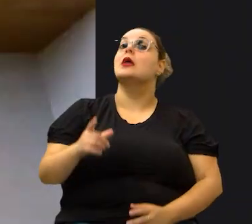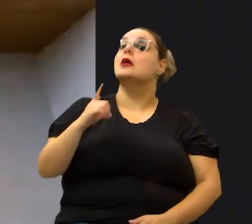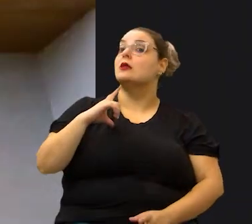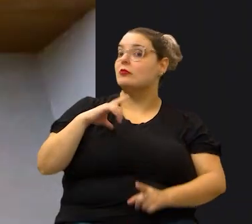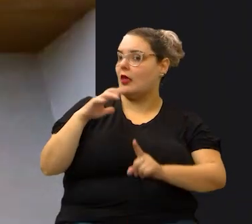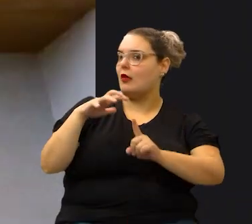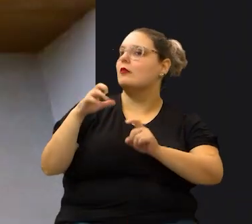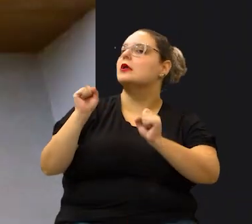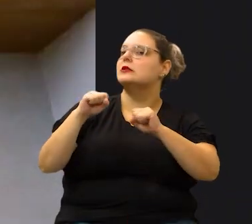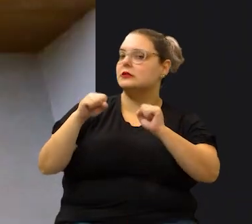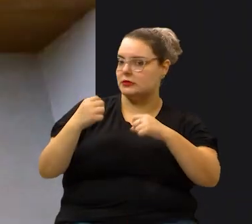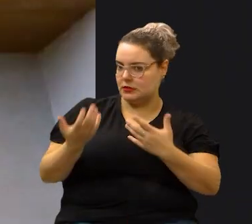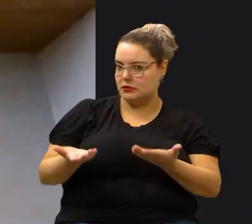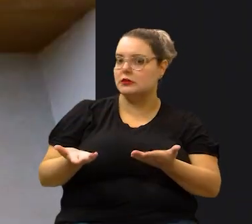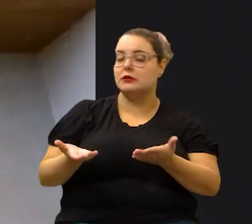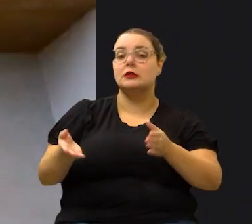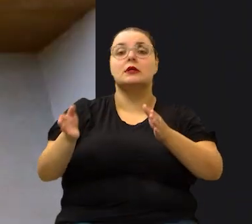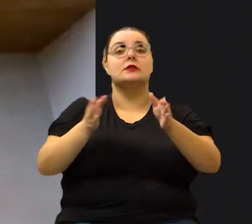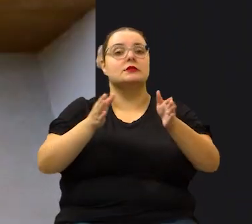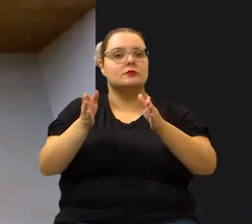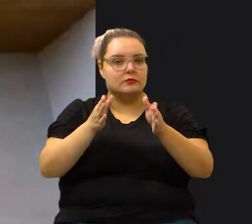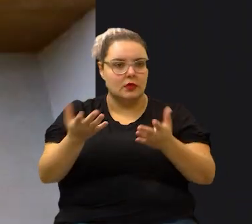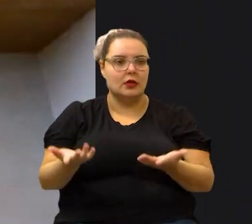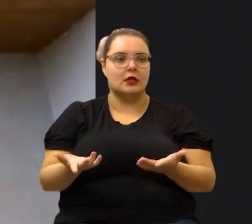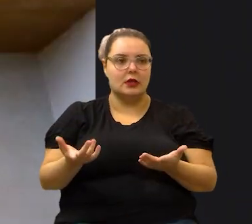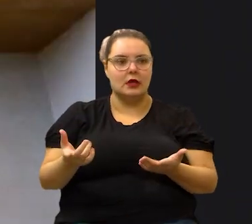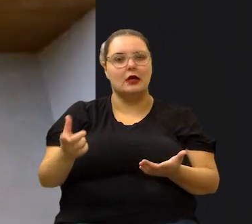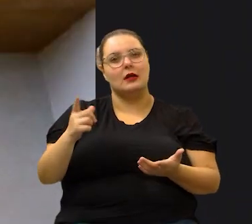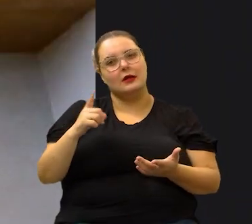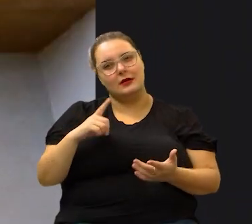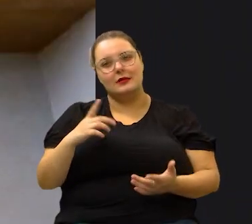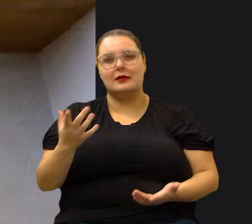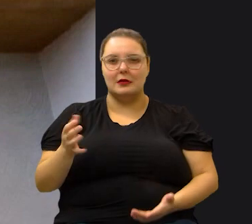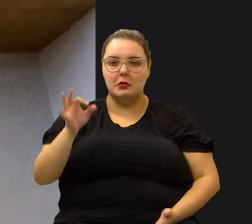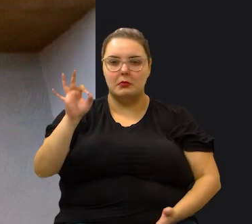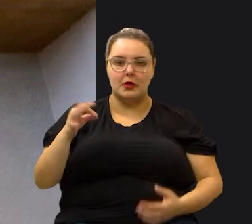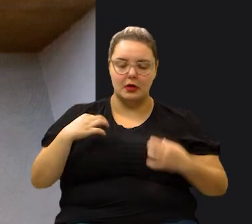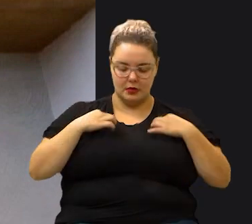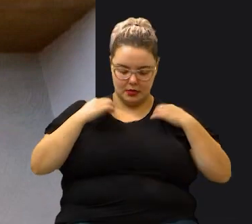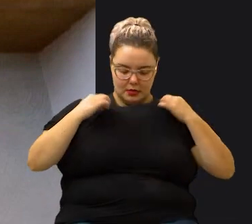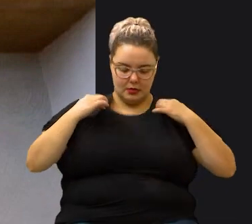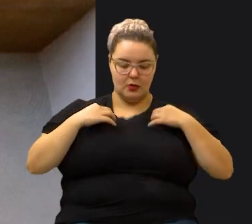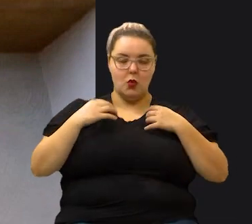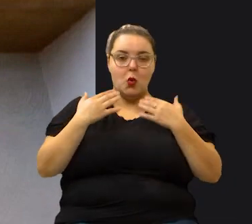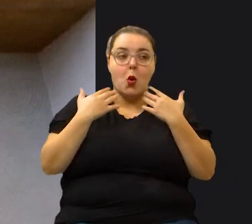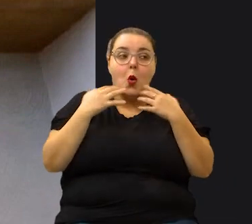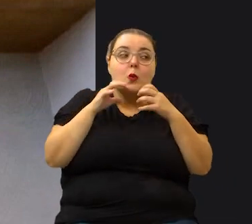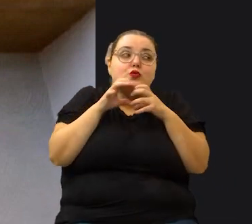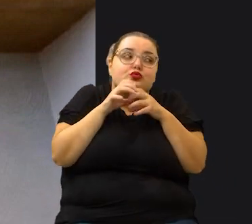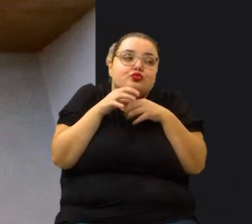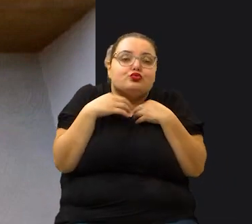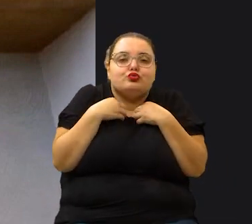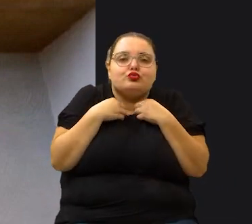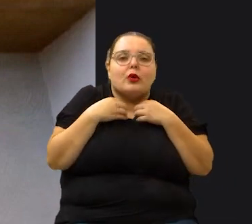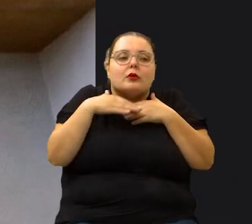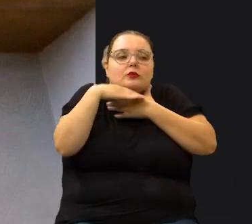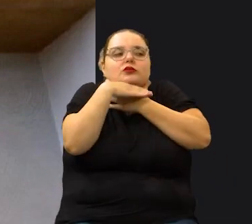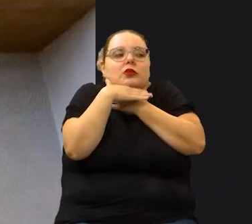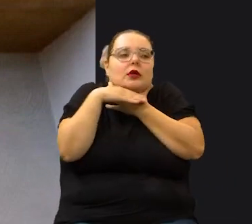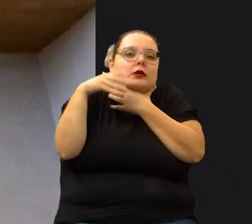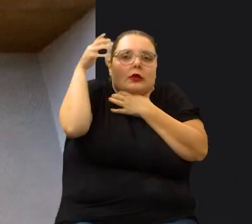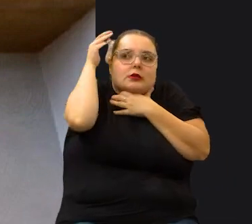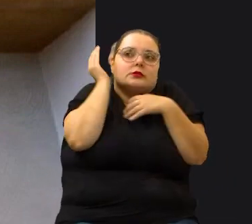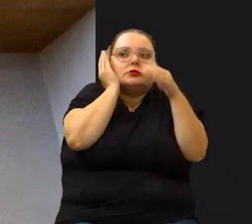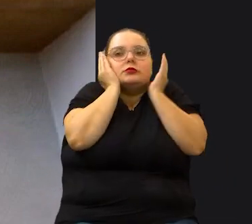Isso tem uma influência, sim. Nesse período, a gente tem uma tendência realmente a usar roupas mais quentes, muitas vezes